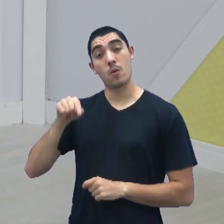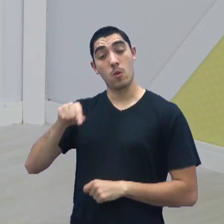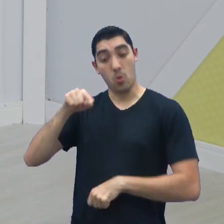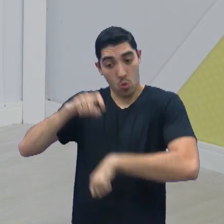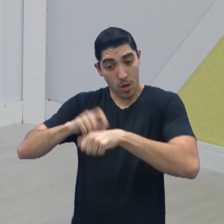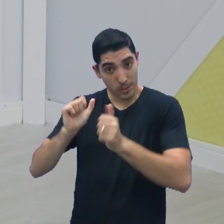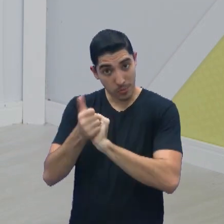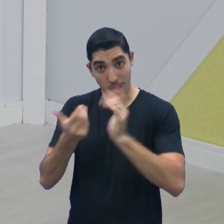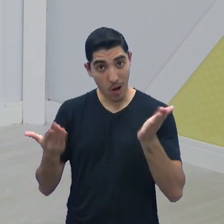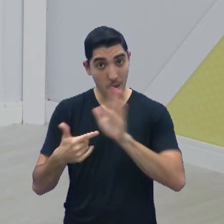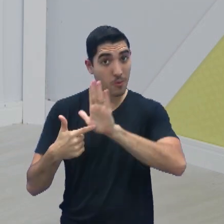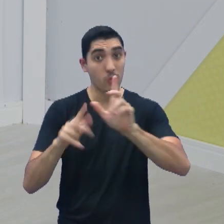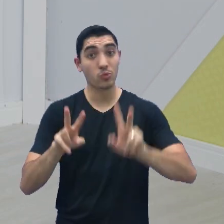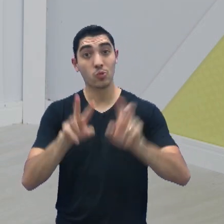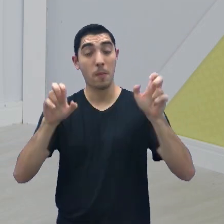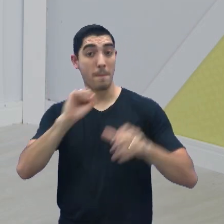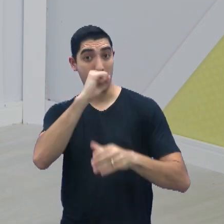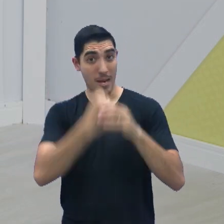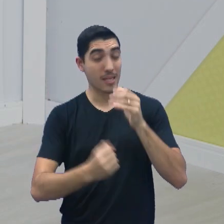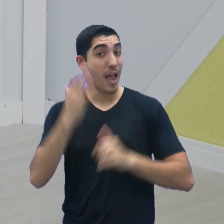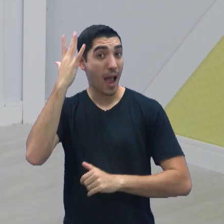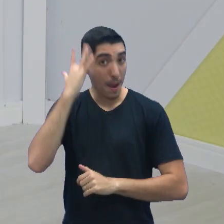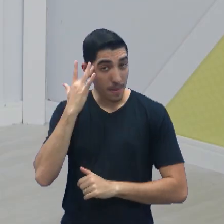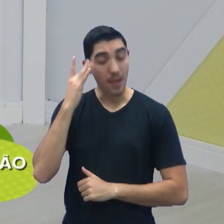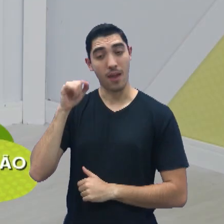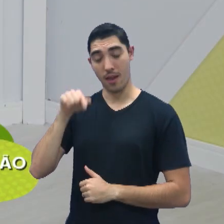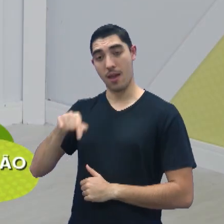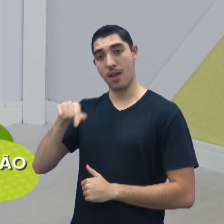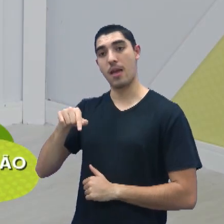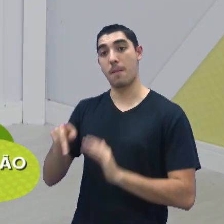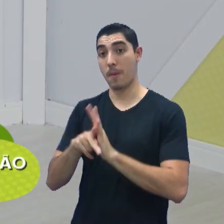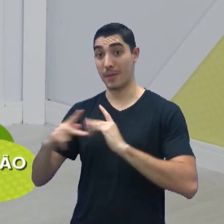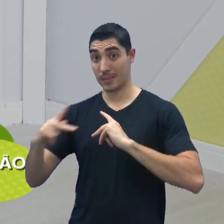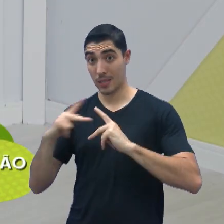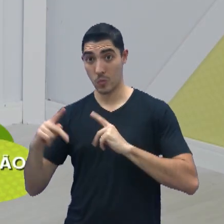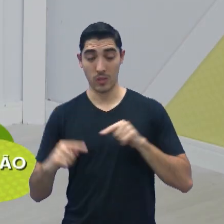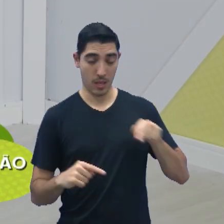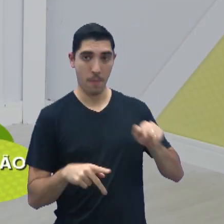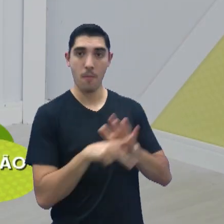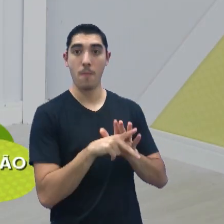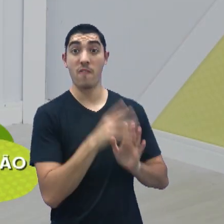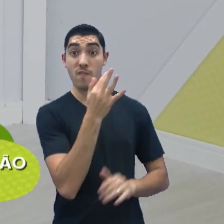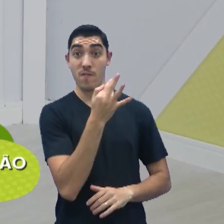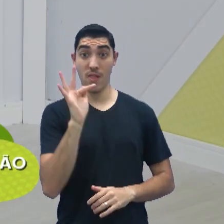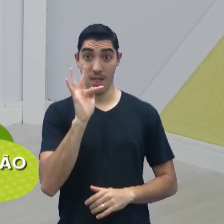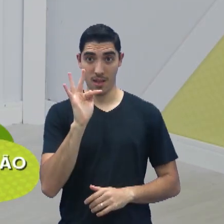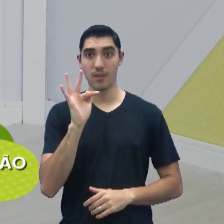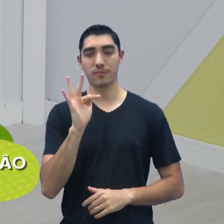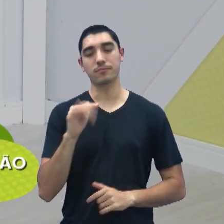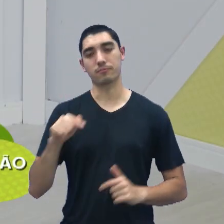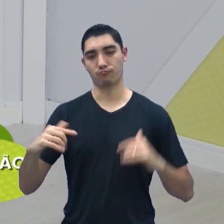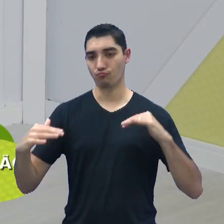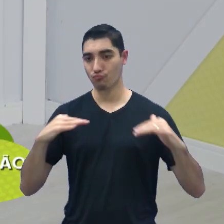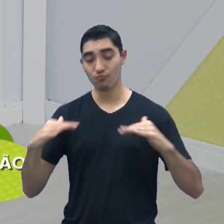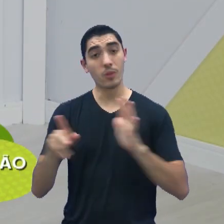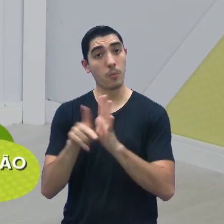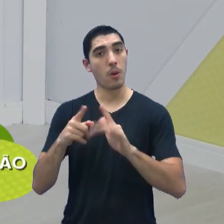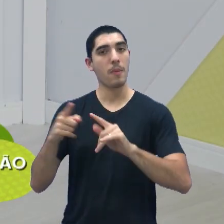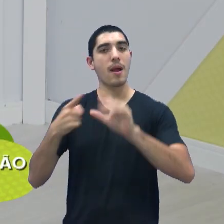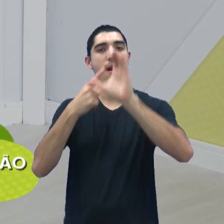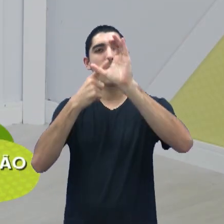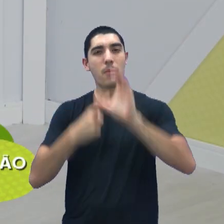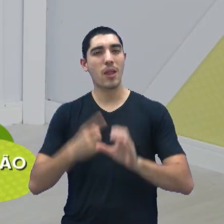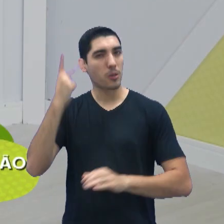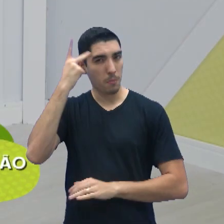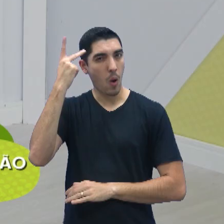basquete. Amanhã, o São José Basquetebol recebe o Franca na abertura da segunda fase do Campeonato Paulista, que é conhecida como a fase de